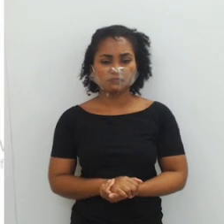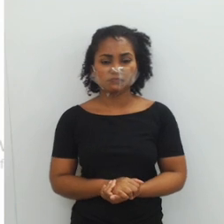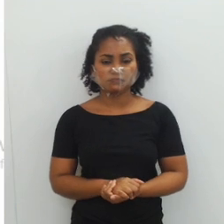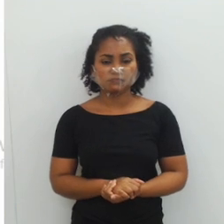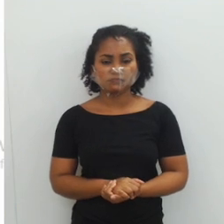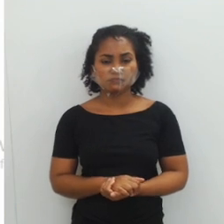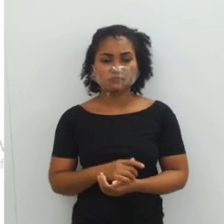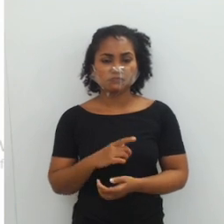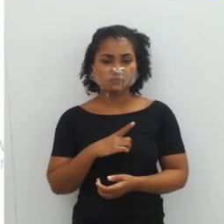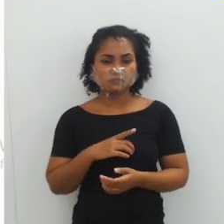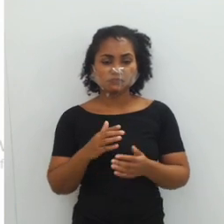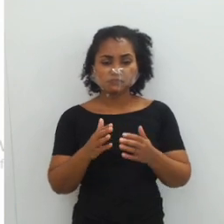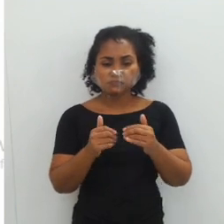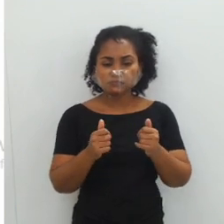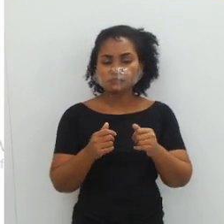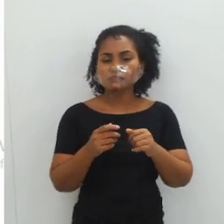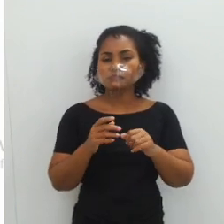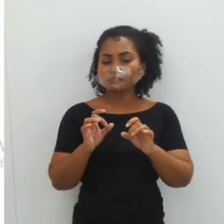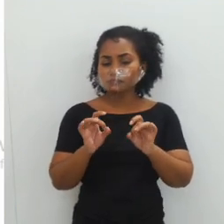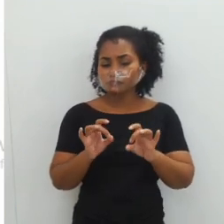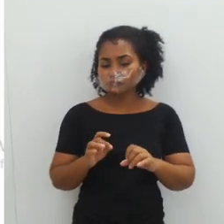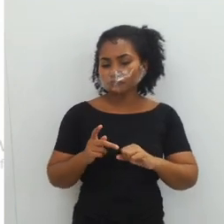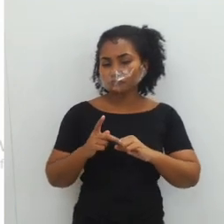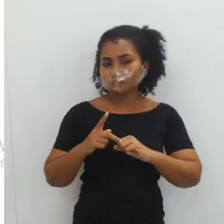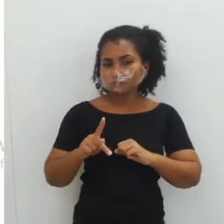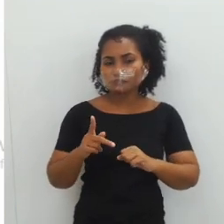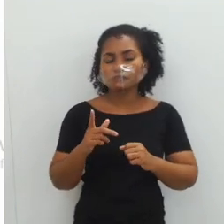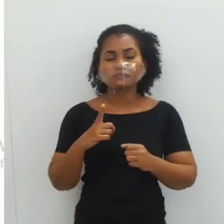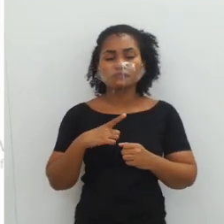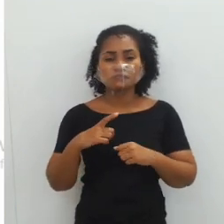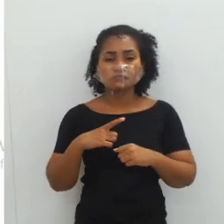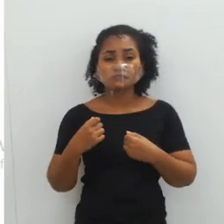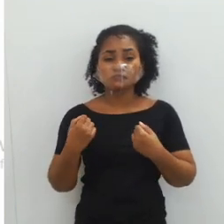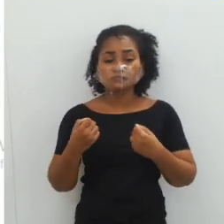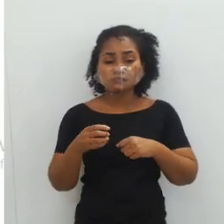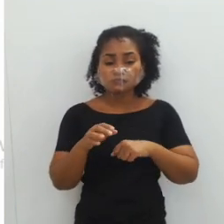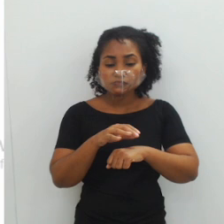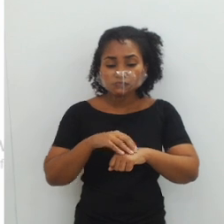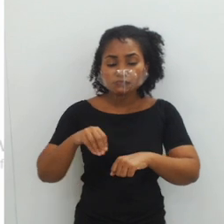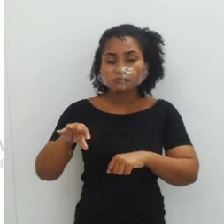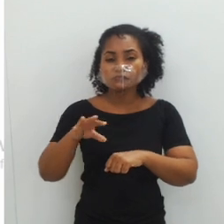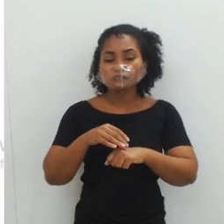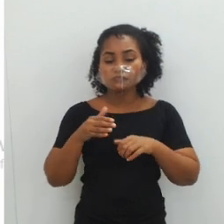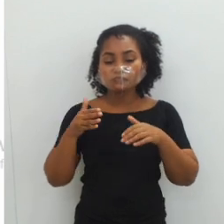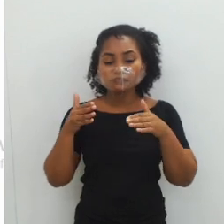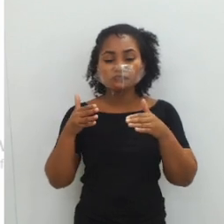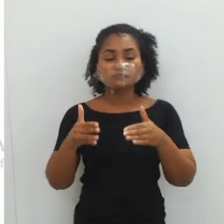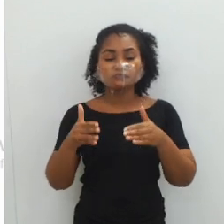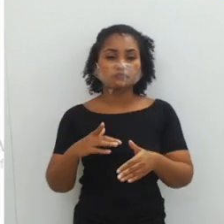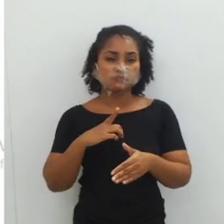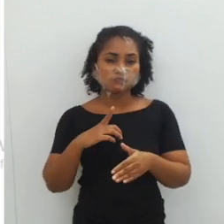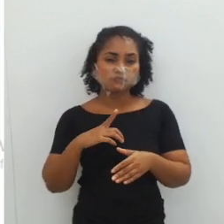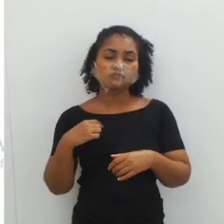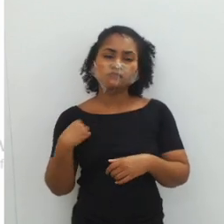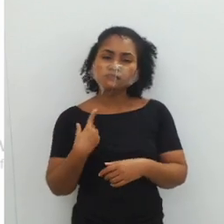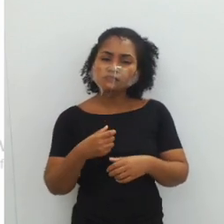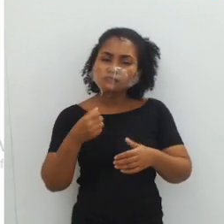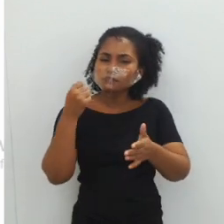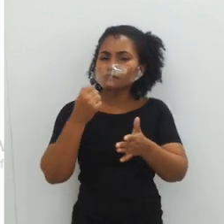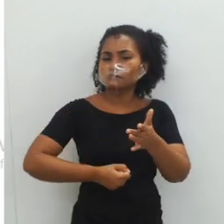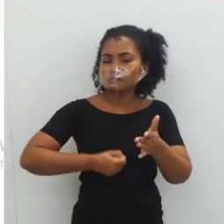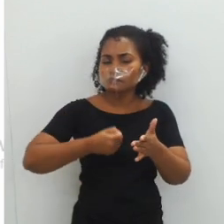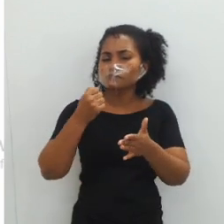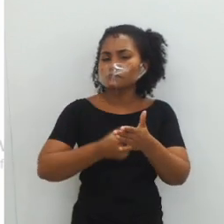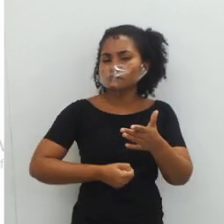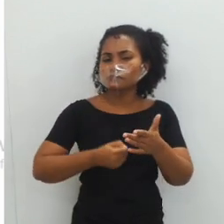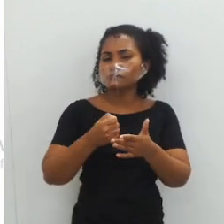pede especialização, como a gente já viu, e a educação é o meio, é você se especializar. Então a gente tem que lutar